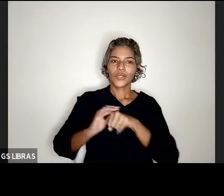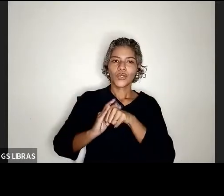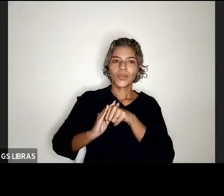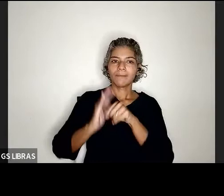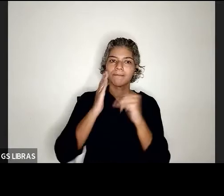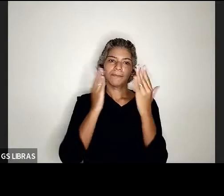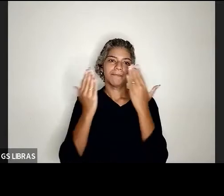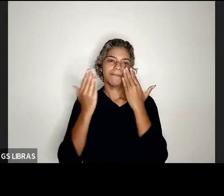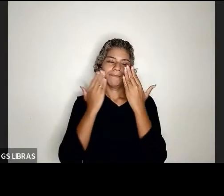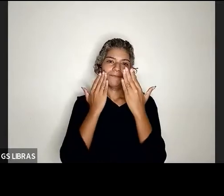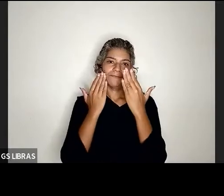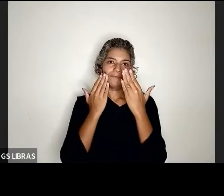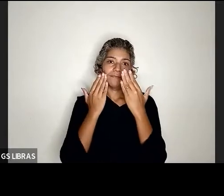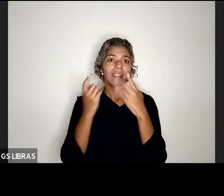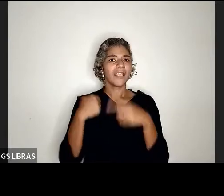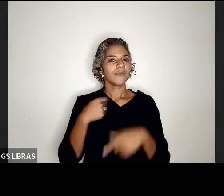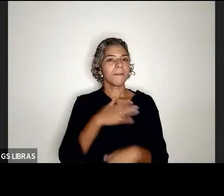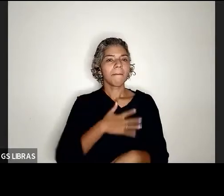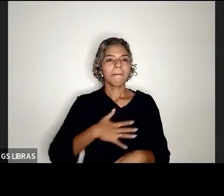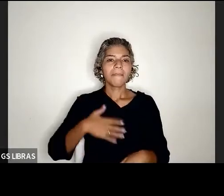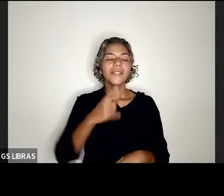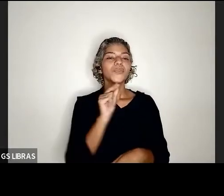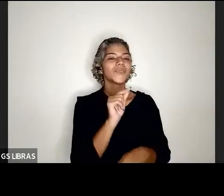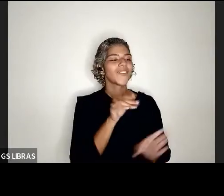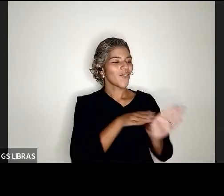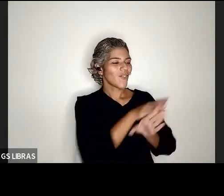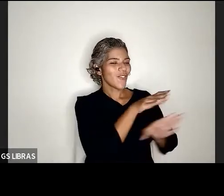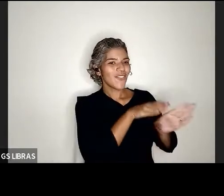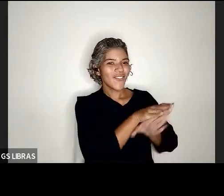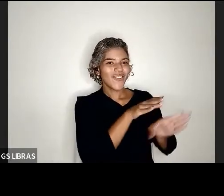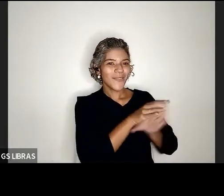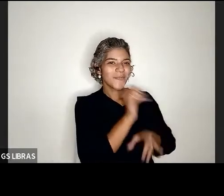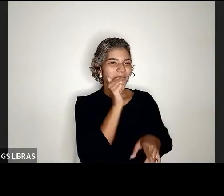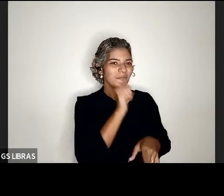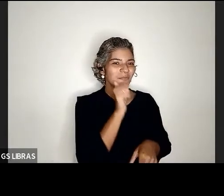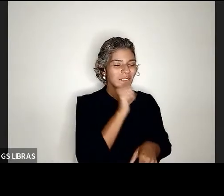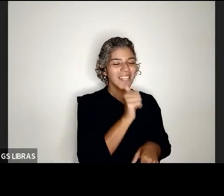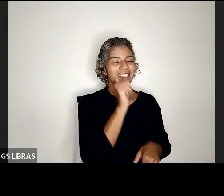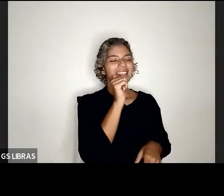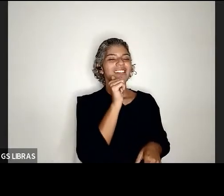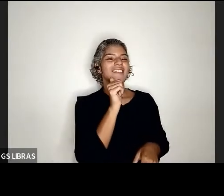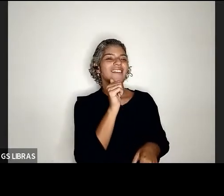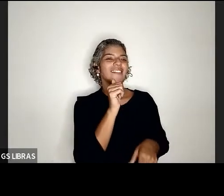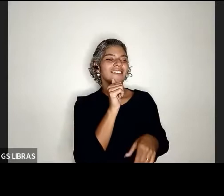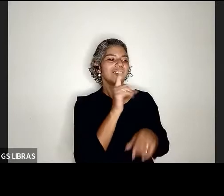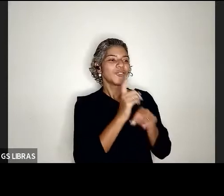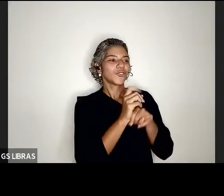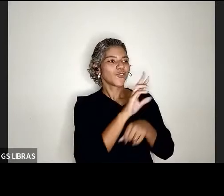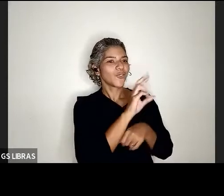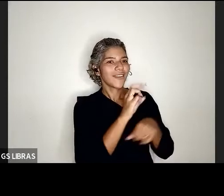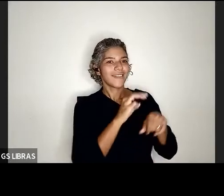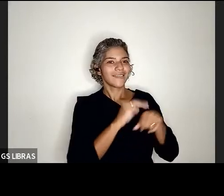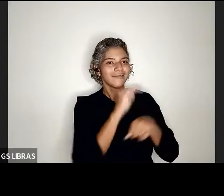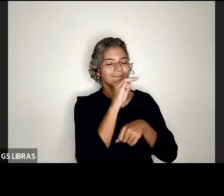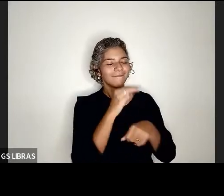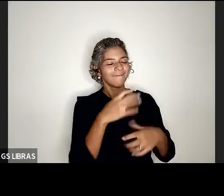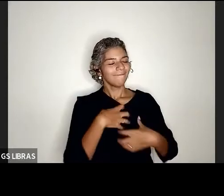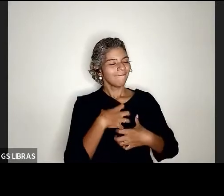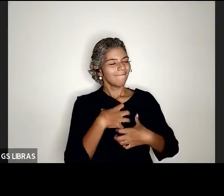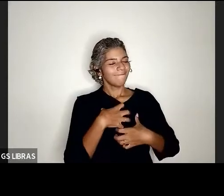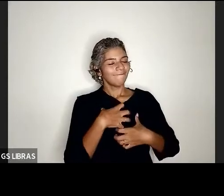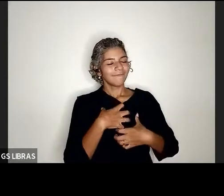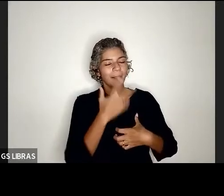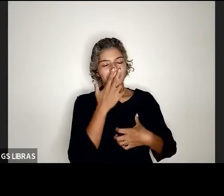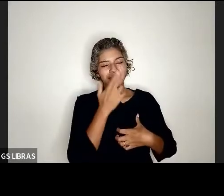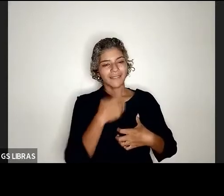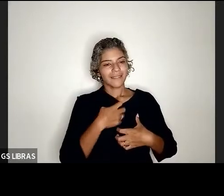muitas mulheres, meninas, mulheres, no doutorado, no mestrado, e sinto a enorme angústia, por